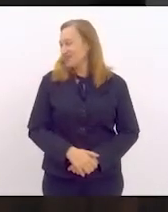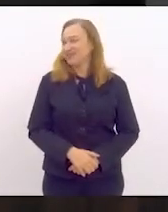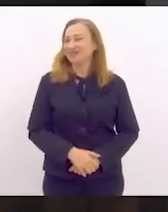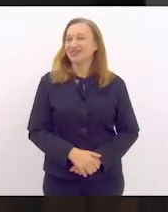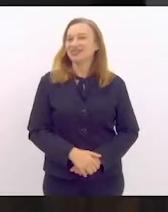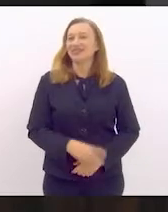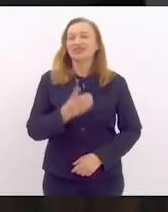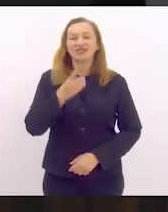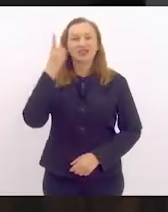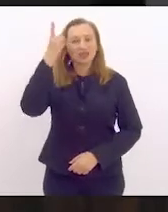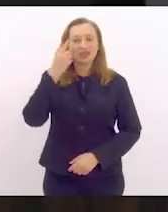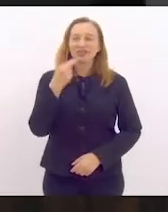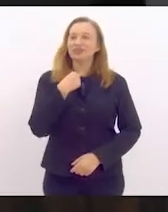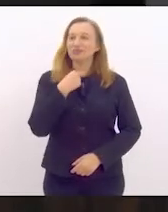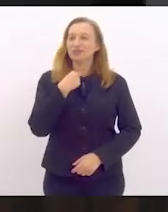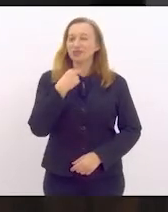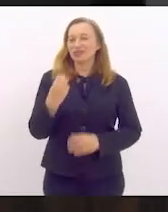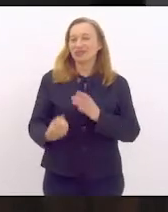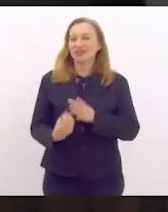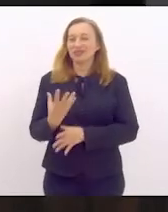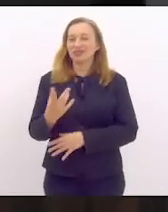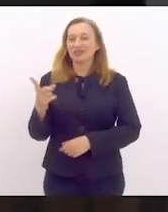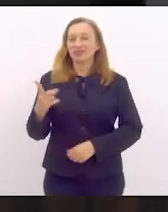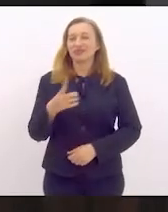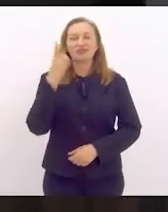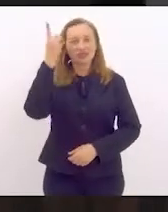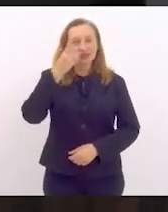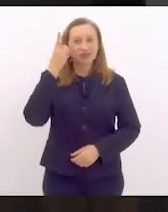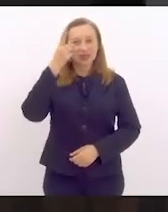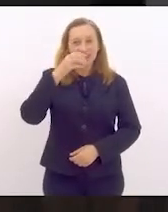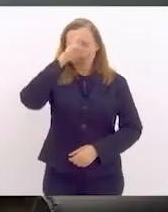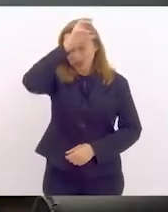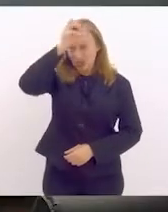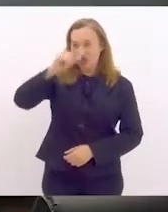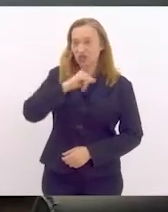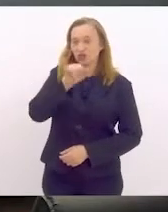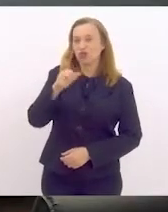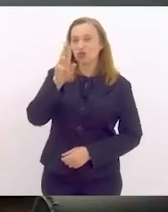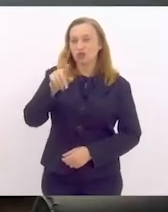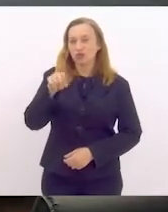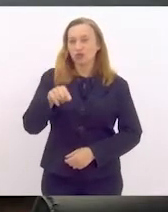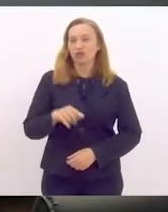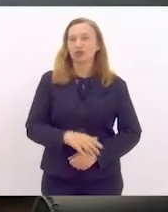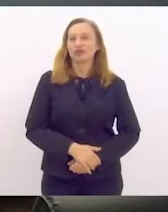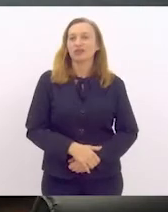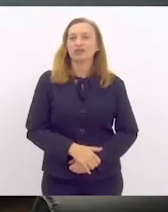Deputada não pode, que é a autora. Deputada Tia Ju.